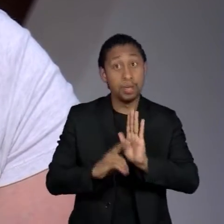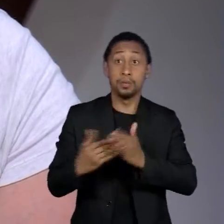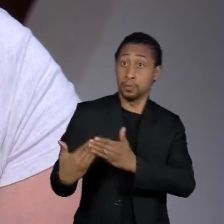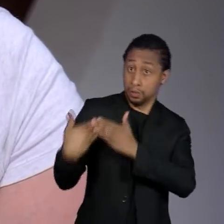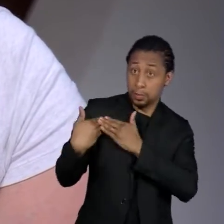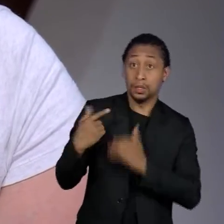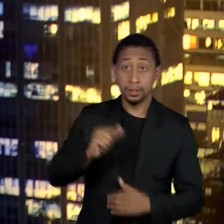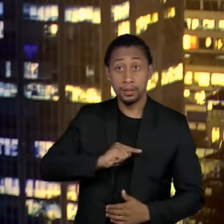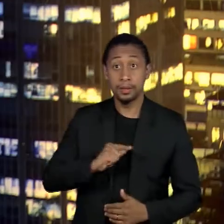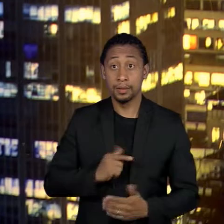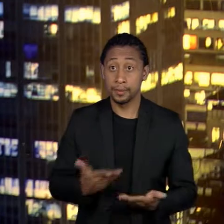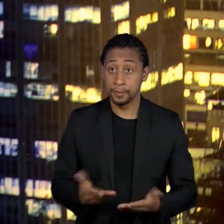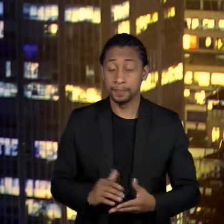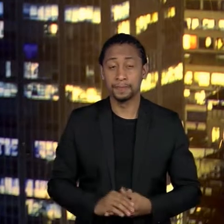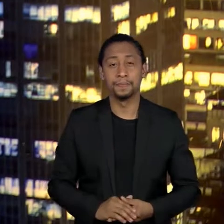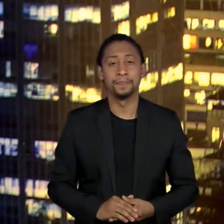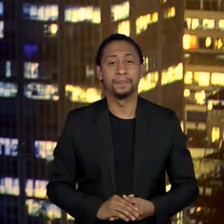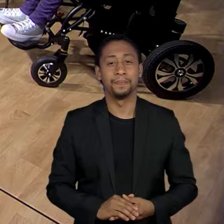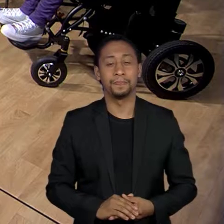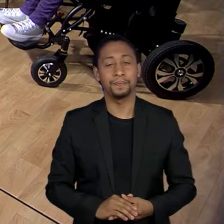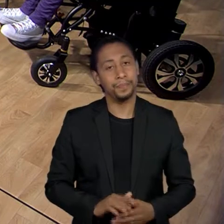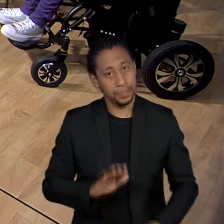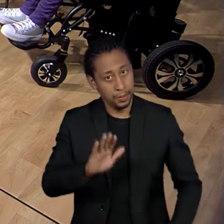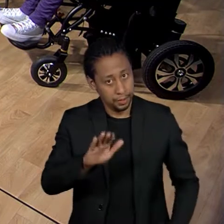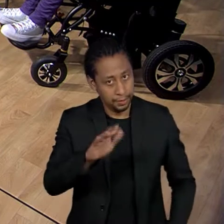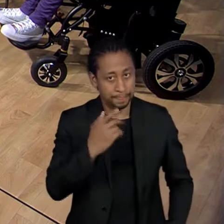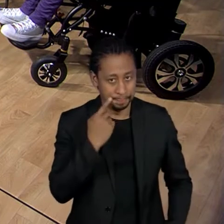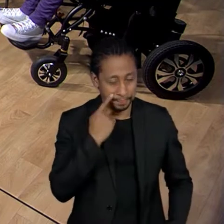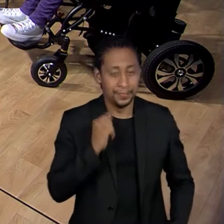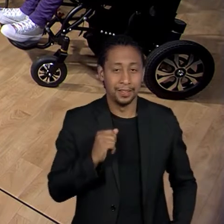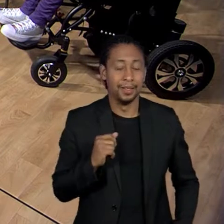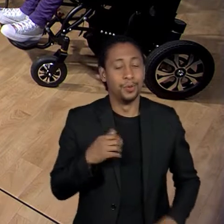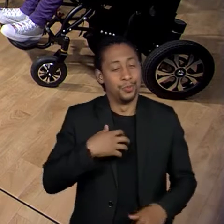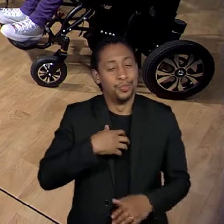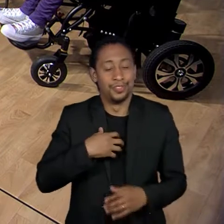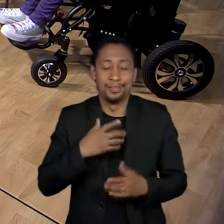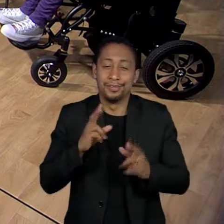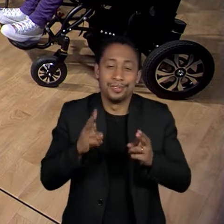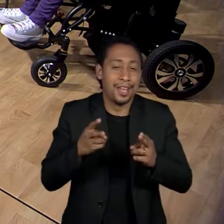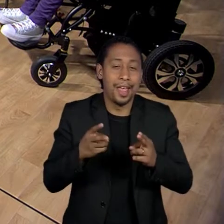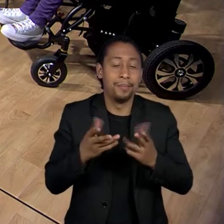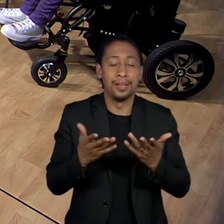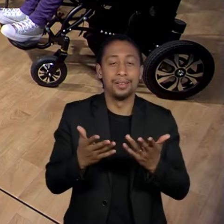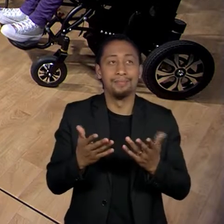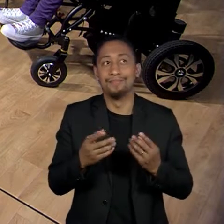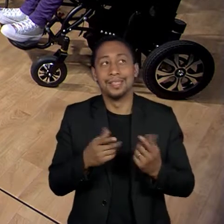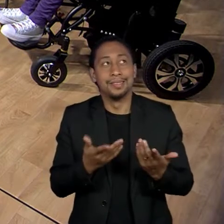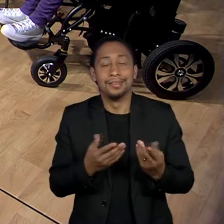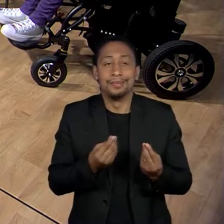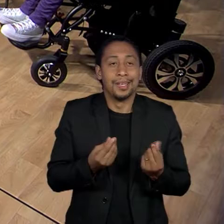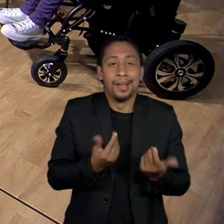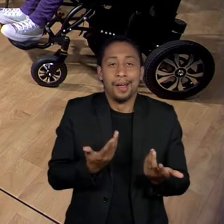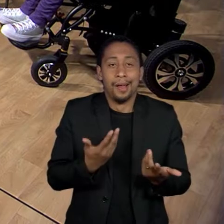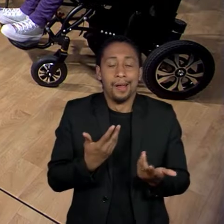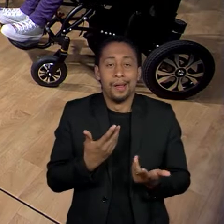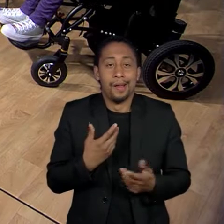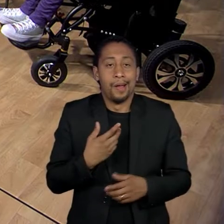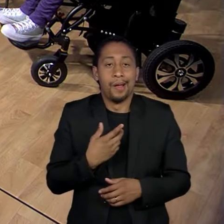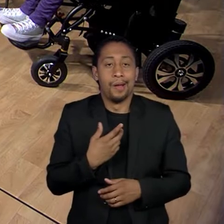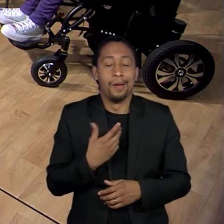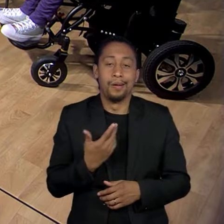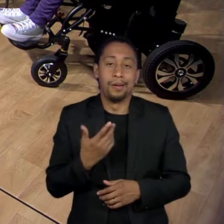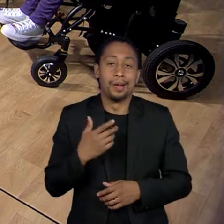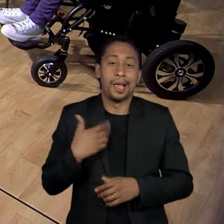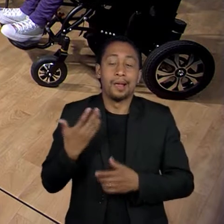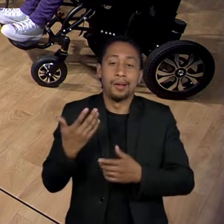deveres. E ao invés disso, de romantizar essa falta de acessibilidade, essas pessoas poderiam estar se somando na